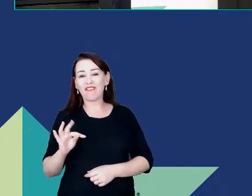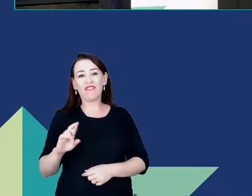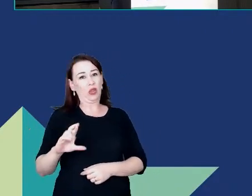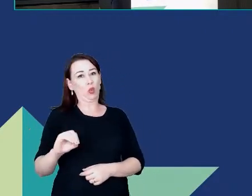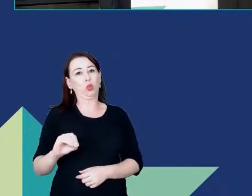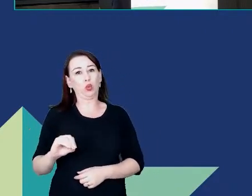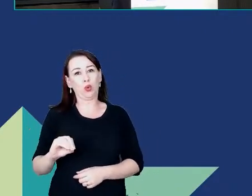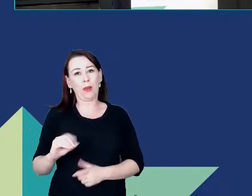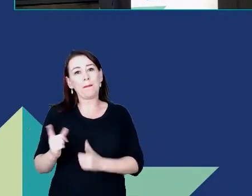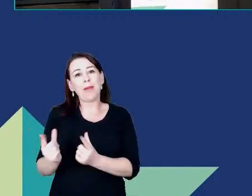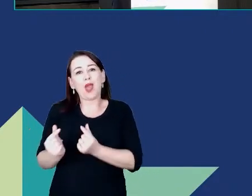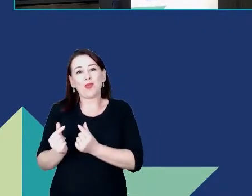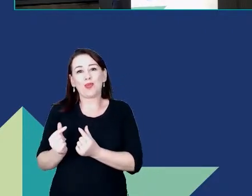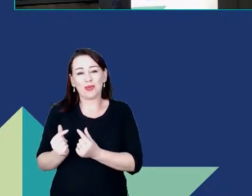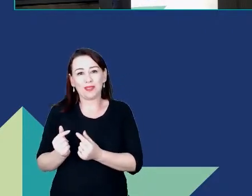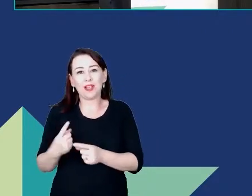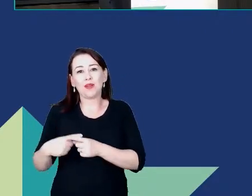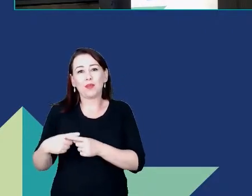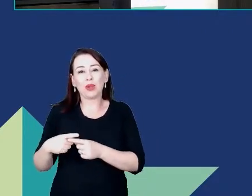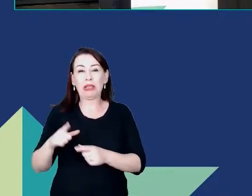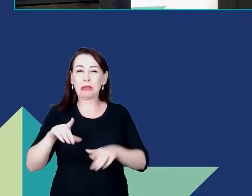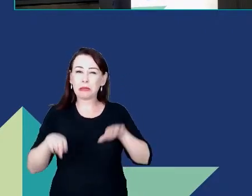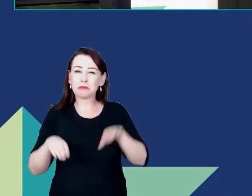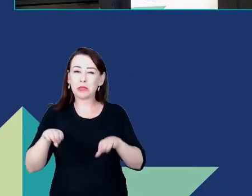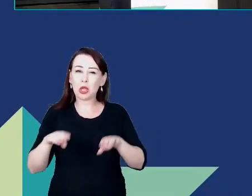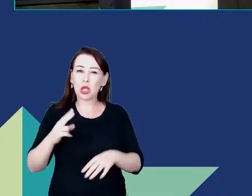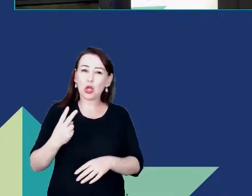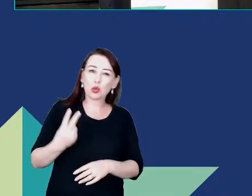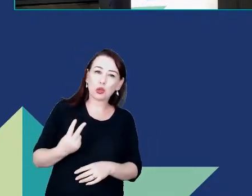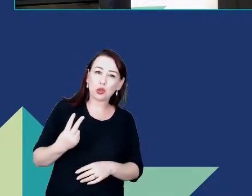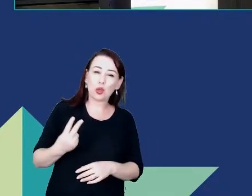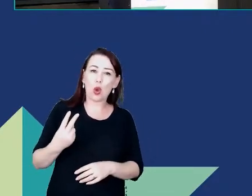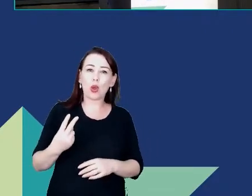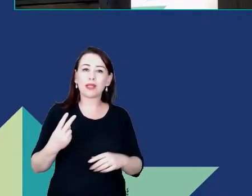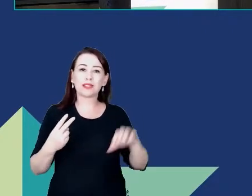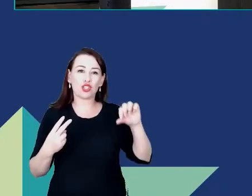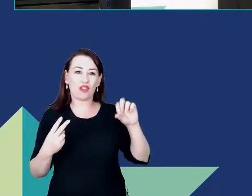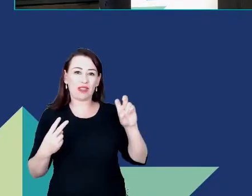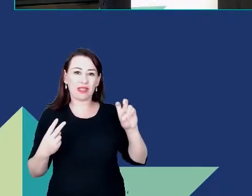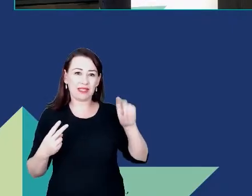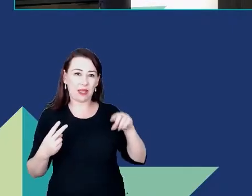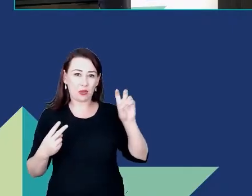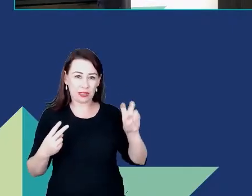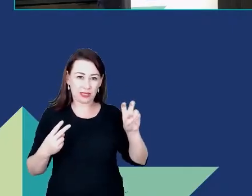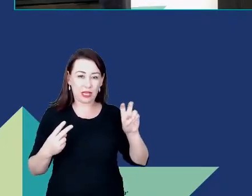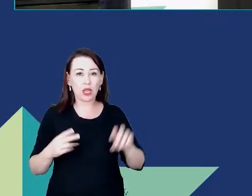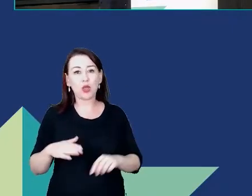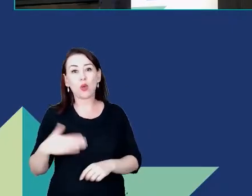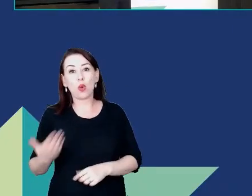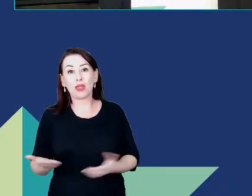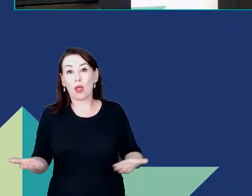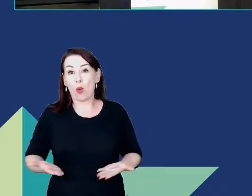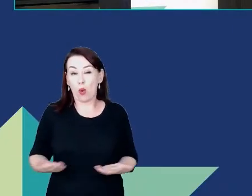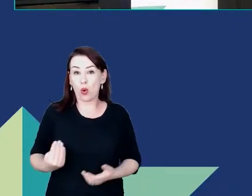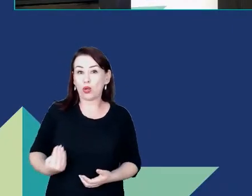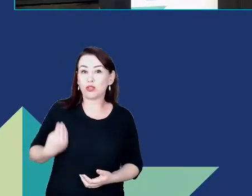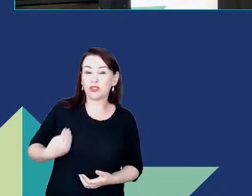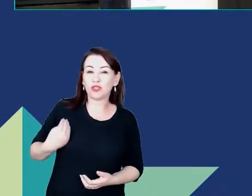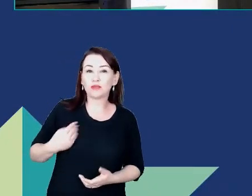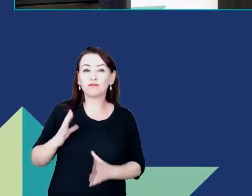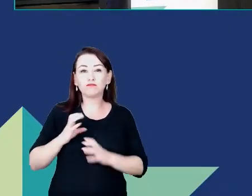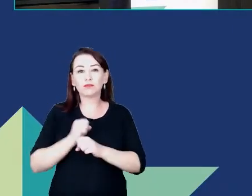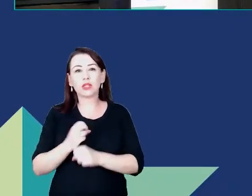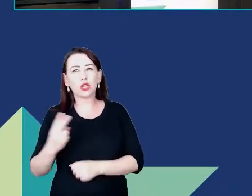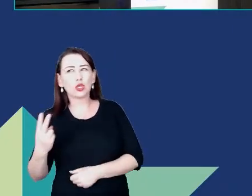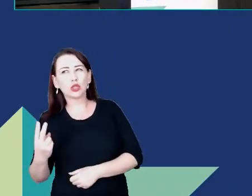né, e valores aí variando aí de 2 para o rejeito 95,5, né, o rejeito arenoso hoje a gente tem uma TUF em torno de